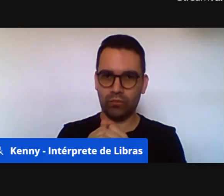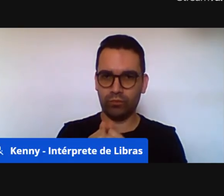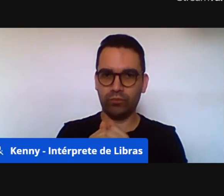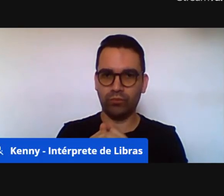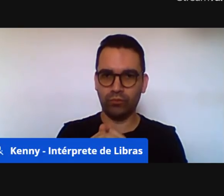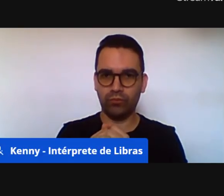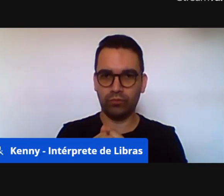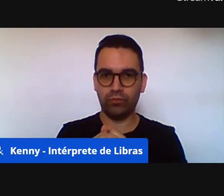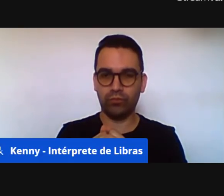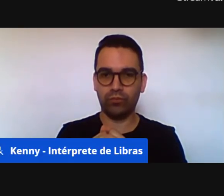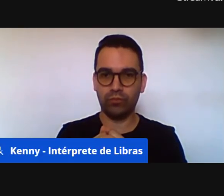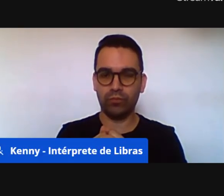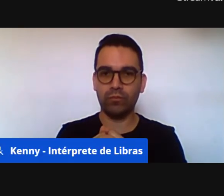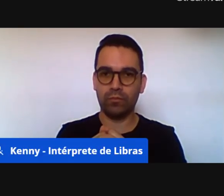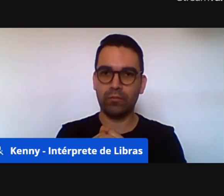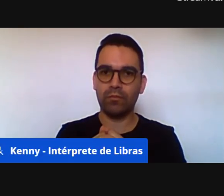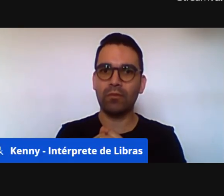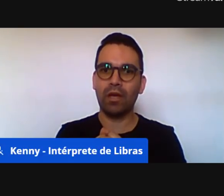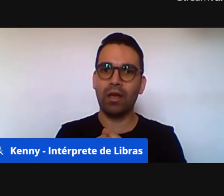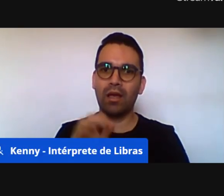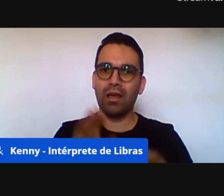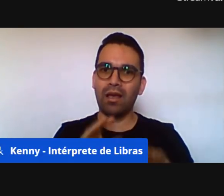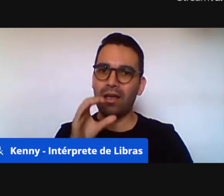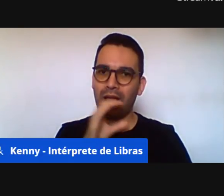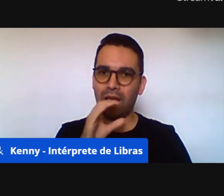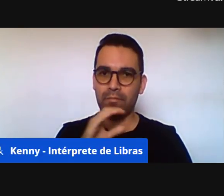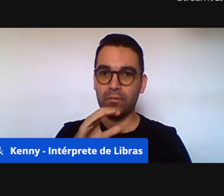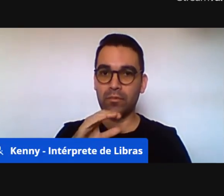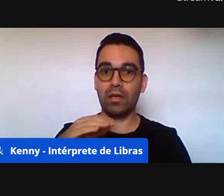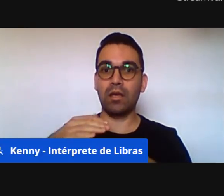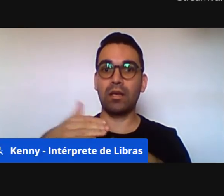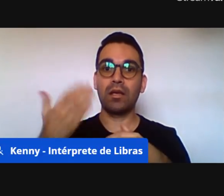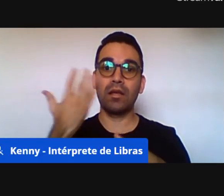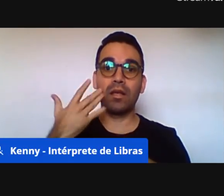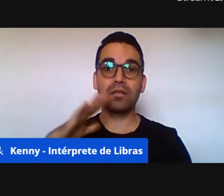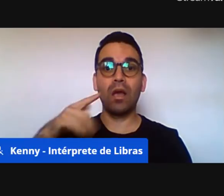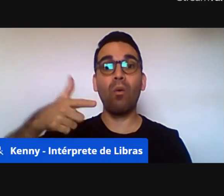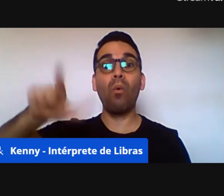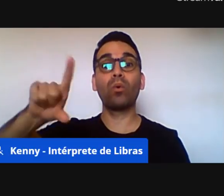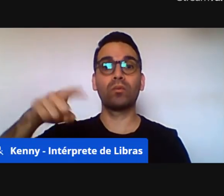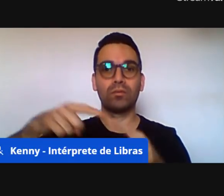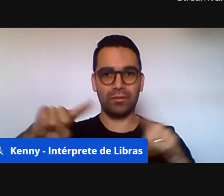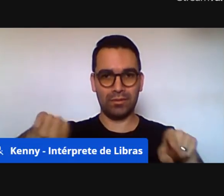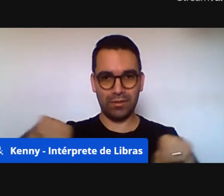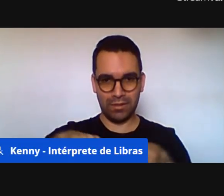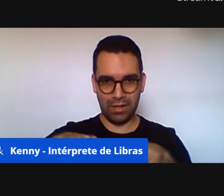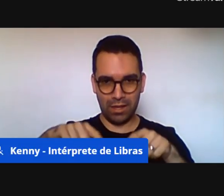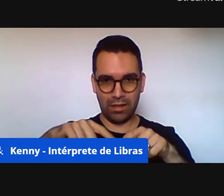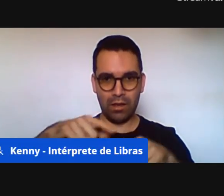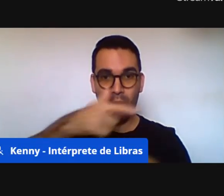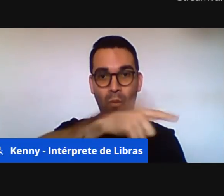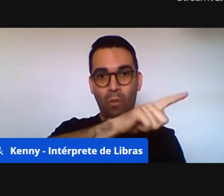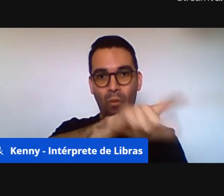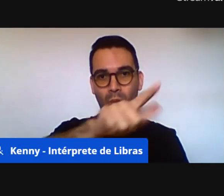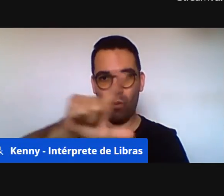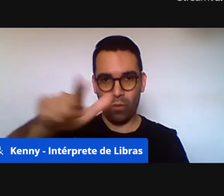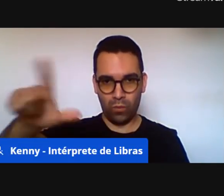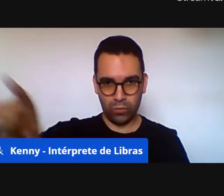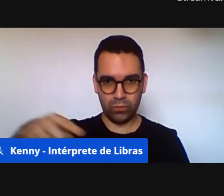o normal é ser um contato bem breve. Então, o risco de alguém pegar a Covid dessa forma, ele é quase nulo, de um contato